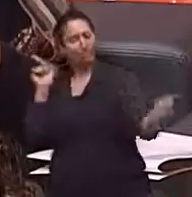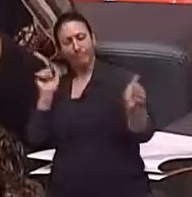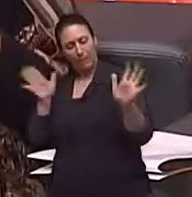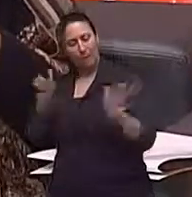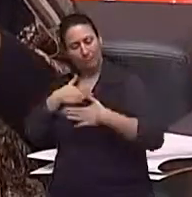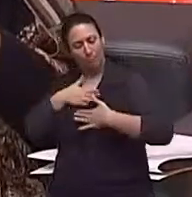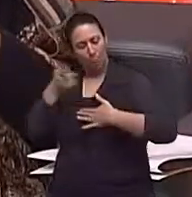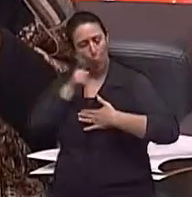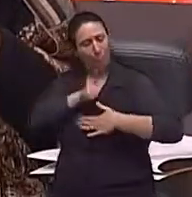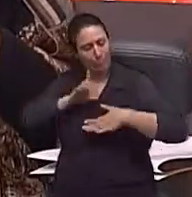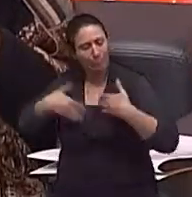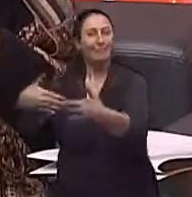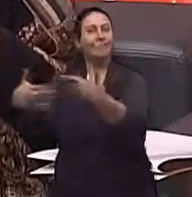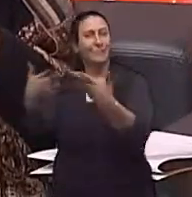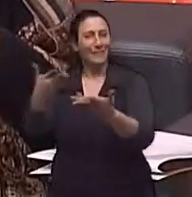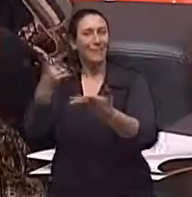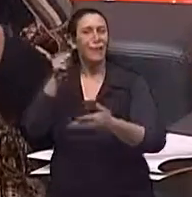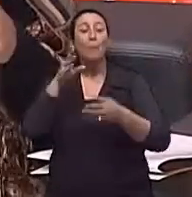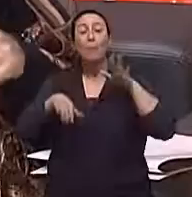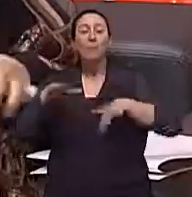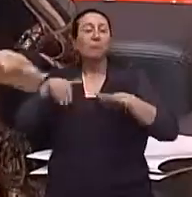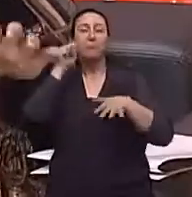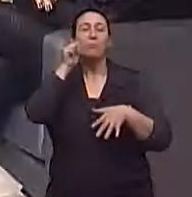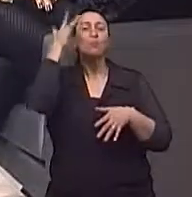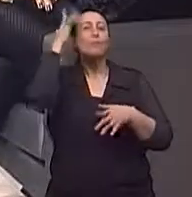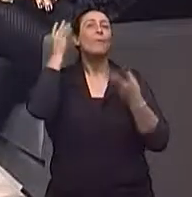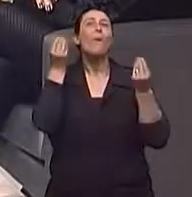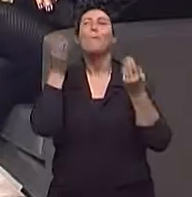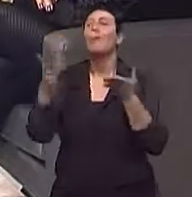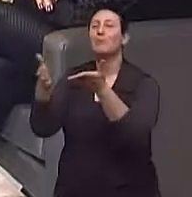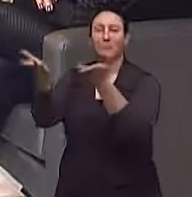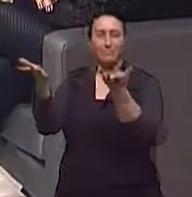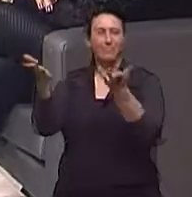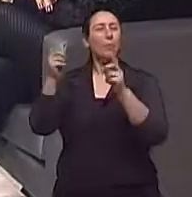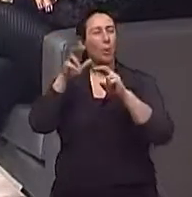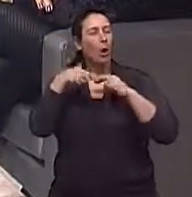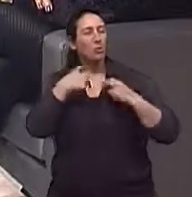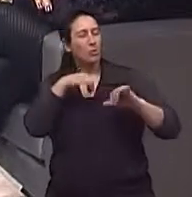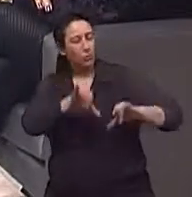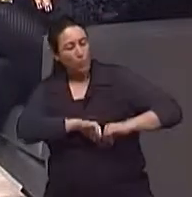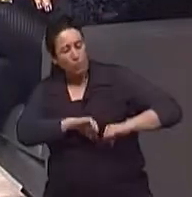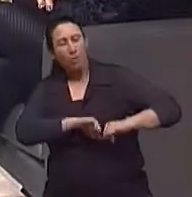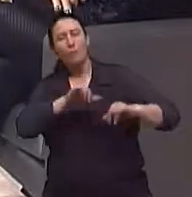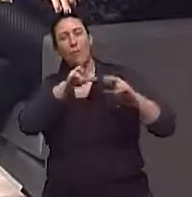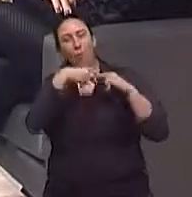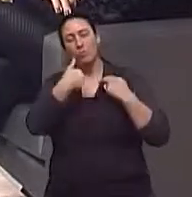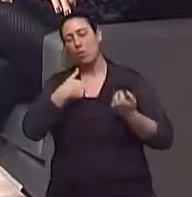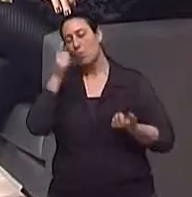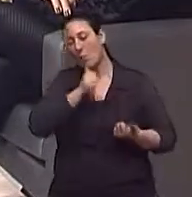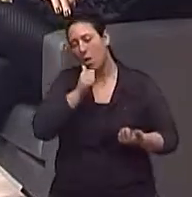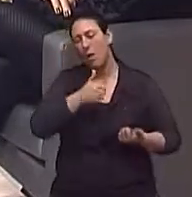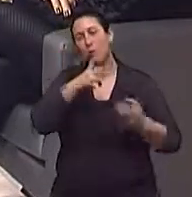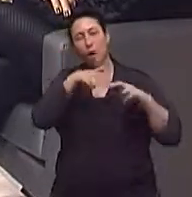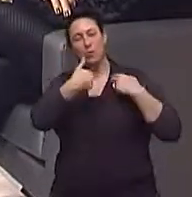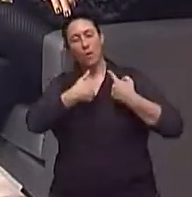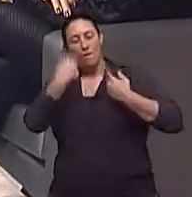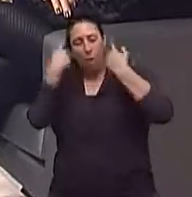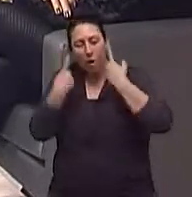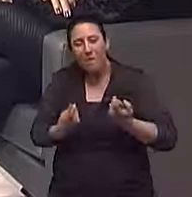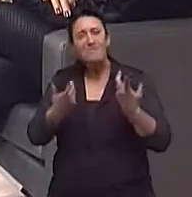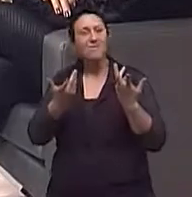autoestima com relação à questão das discriminações que eu vou sofrendo por conta de ser mulher em situação de violência